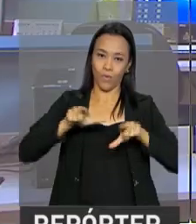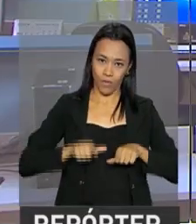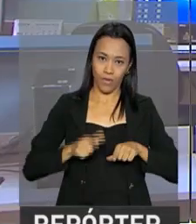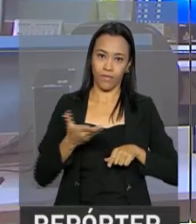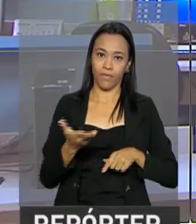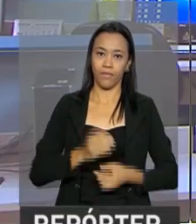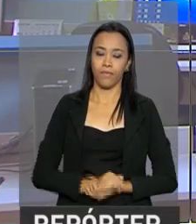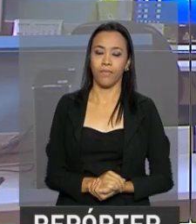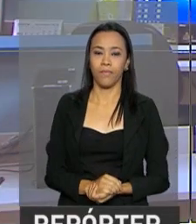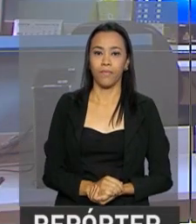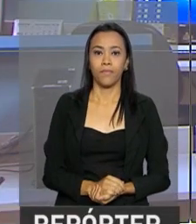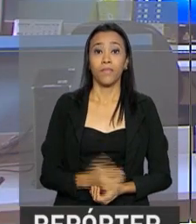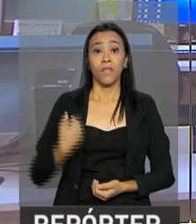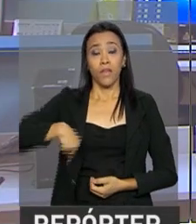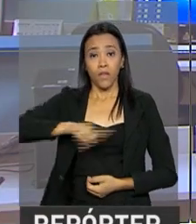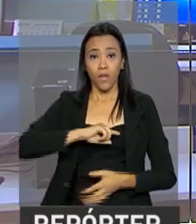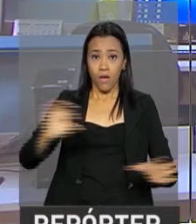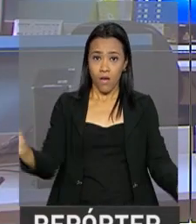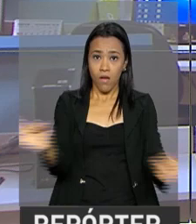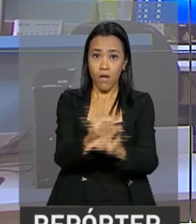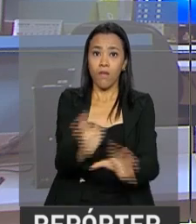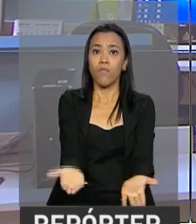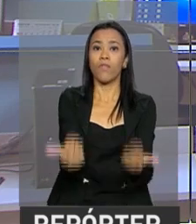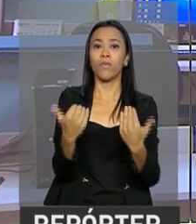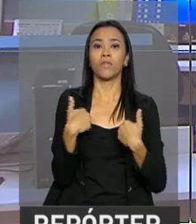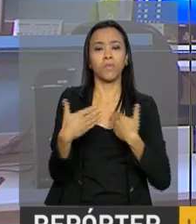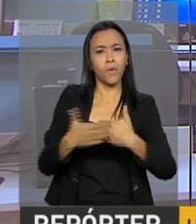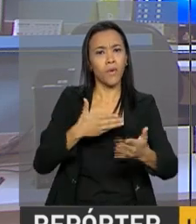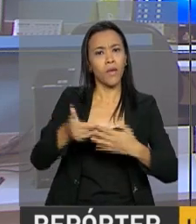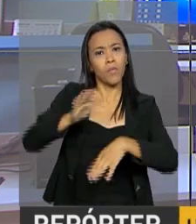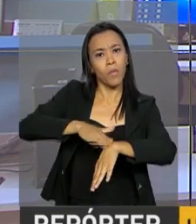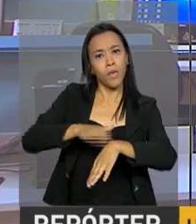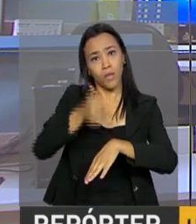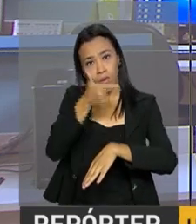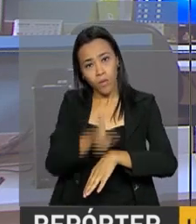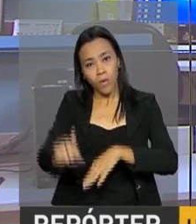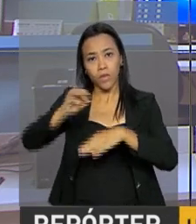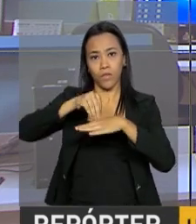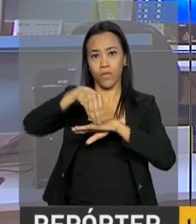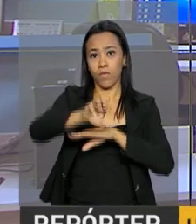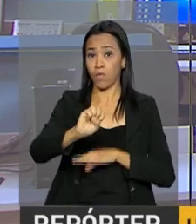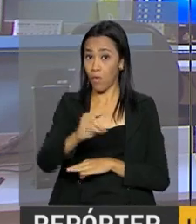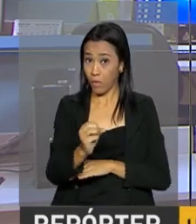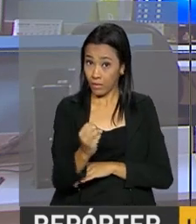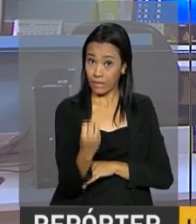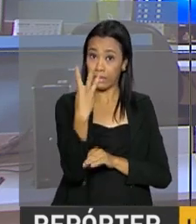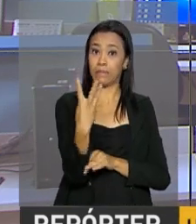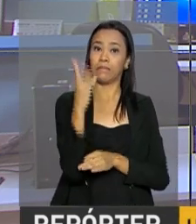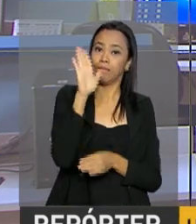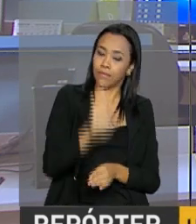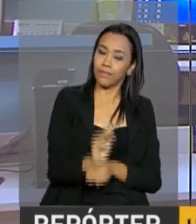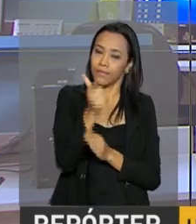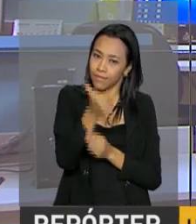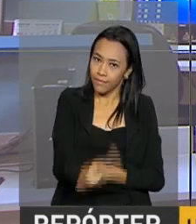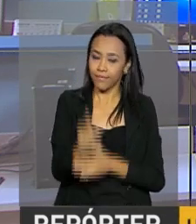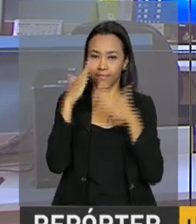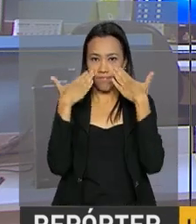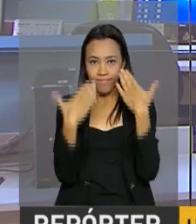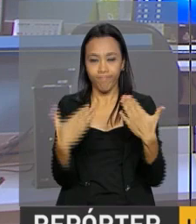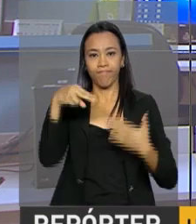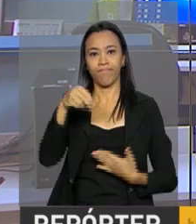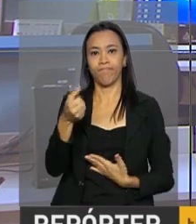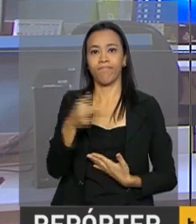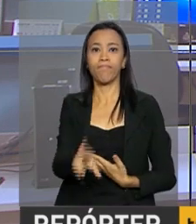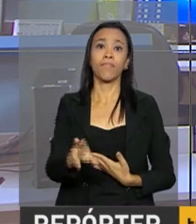Noronha e nós ficamos por aqui voltamos a qualquer momento com outras informações ou às 3 da tarde na próxima edição do repórter